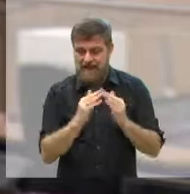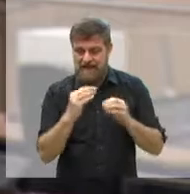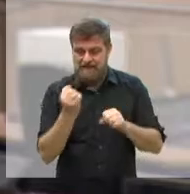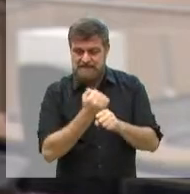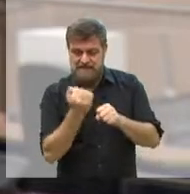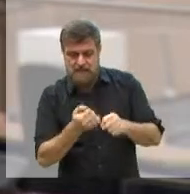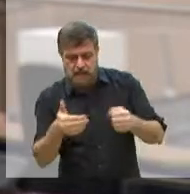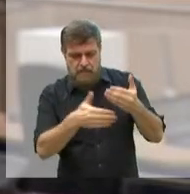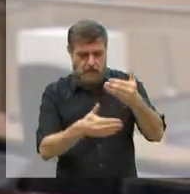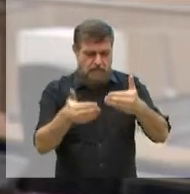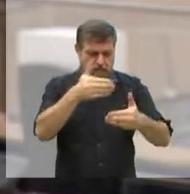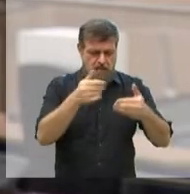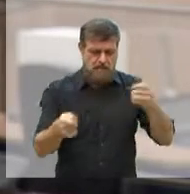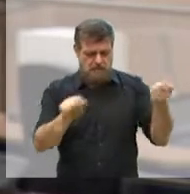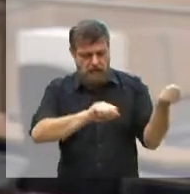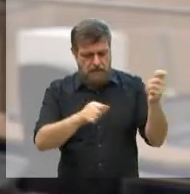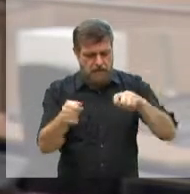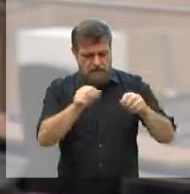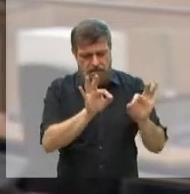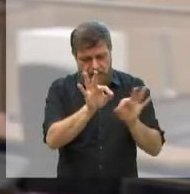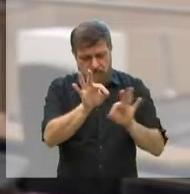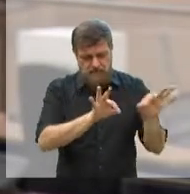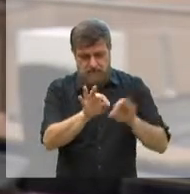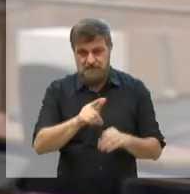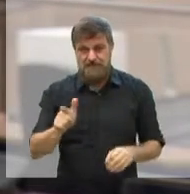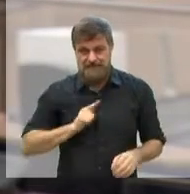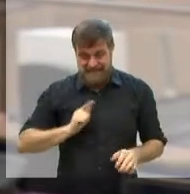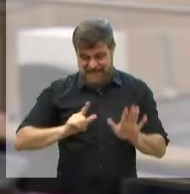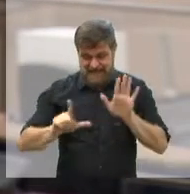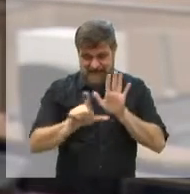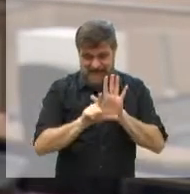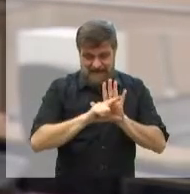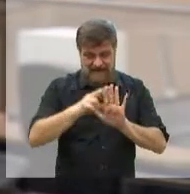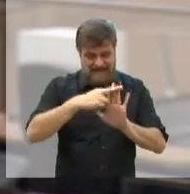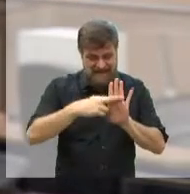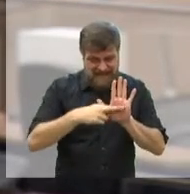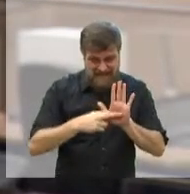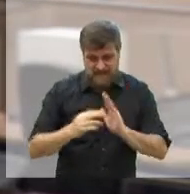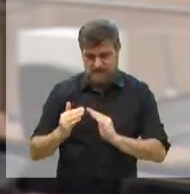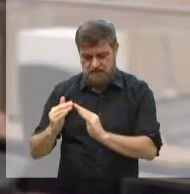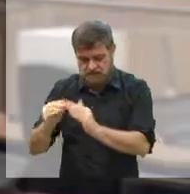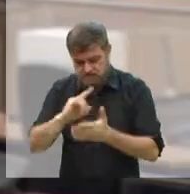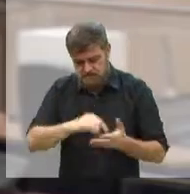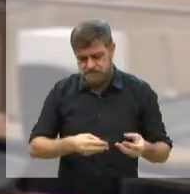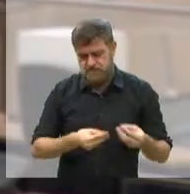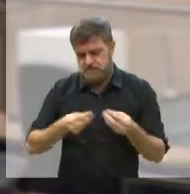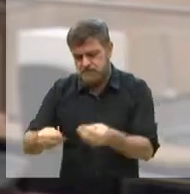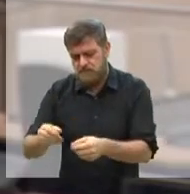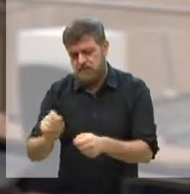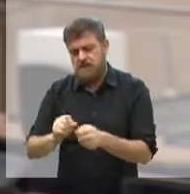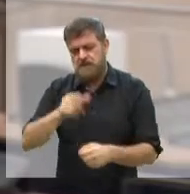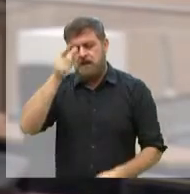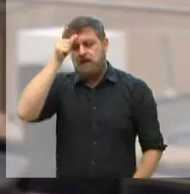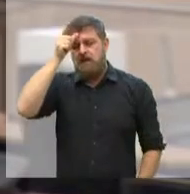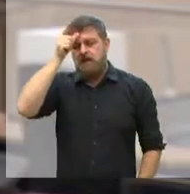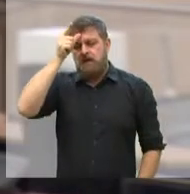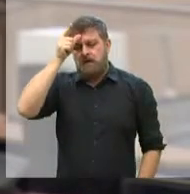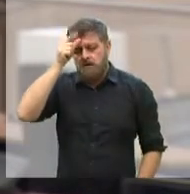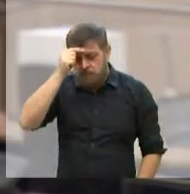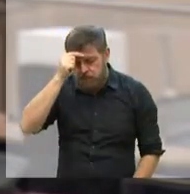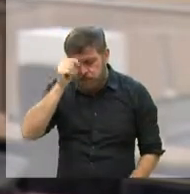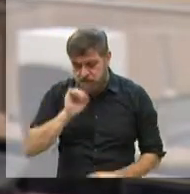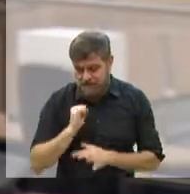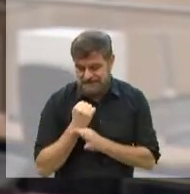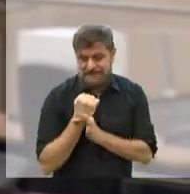e regularizar. Então a regularização fundiária, ela traz tranquilidade jurídica, traz segurança,